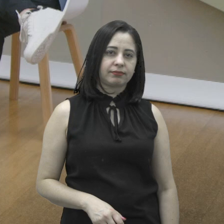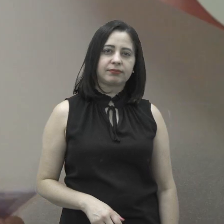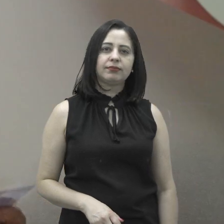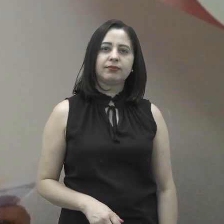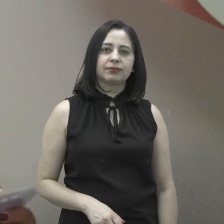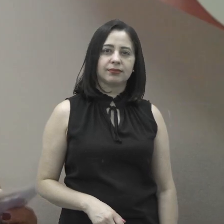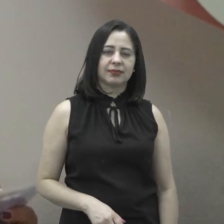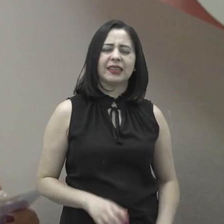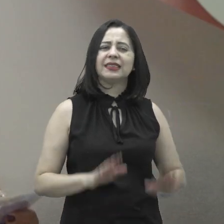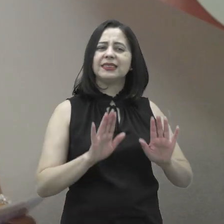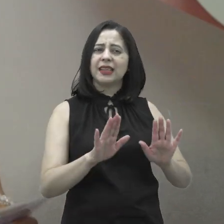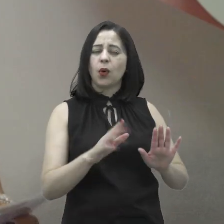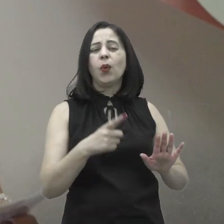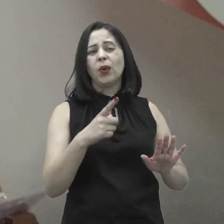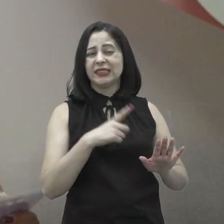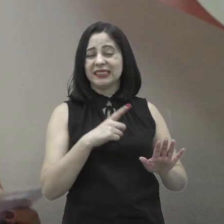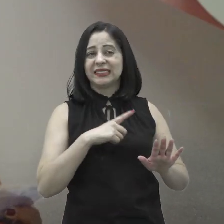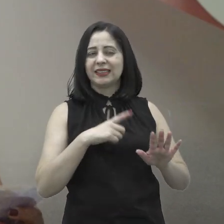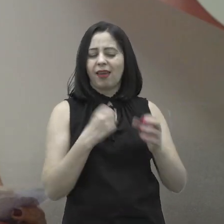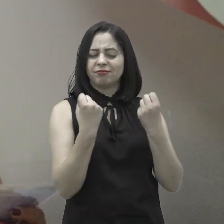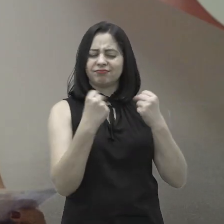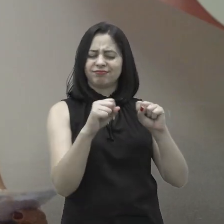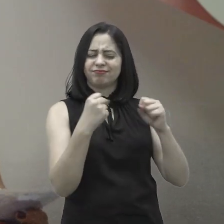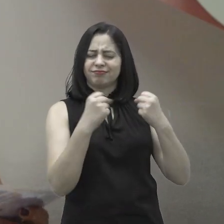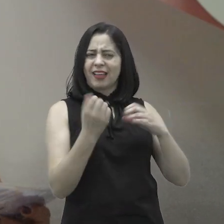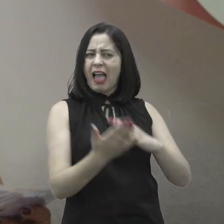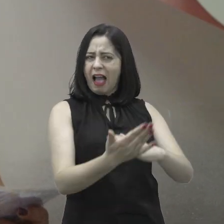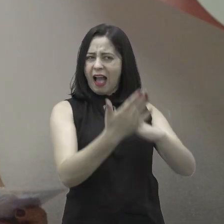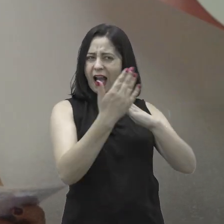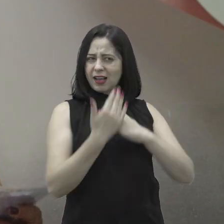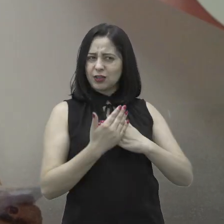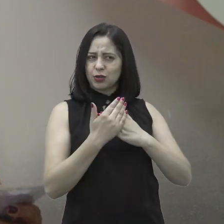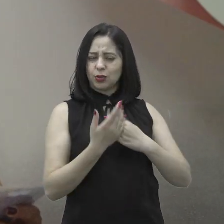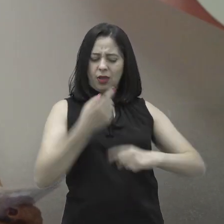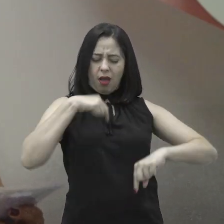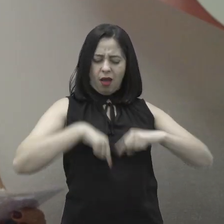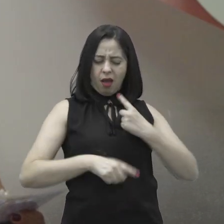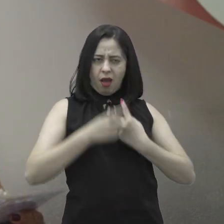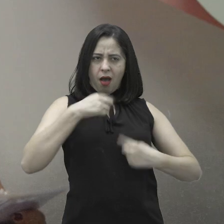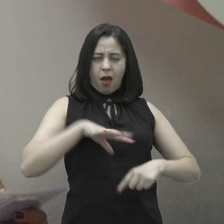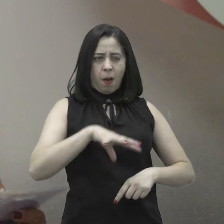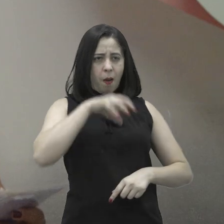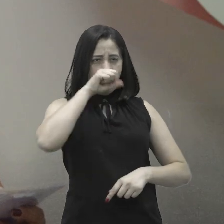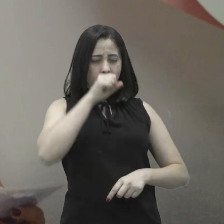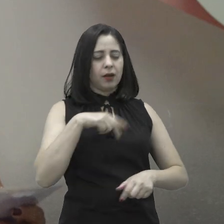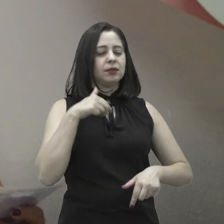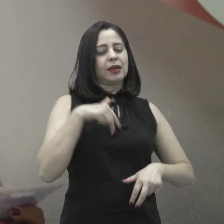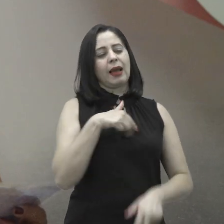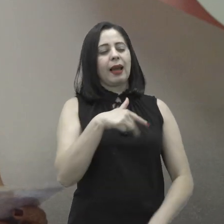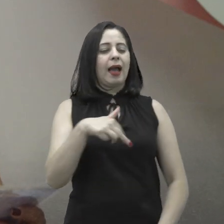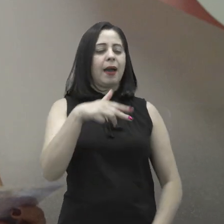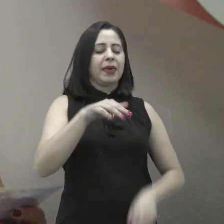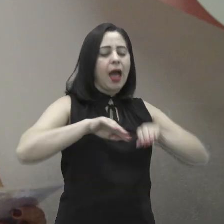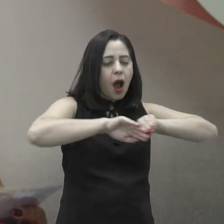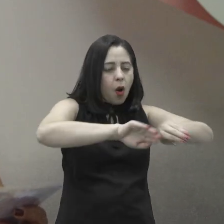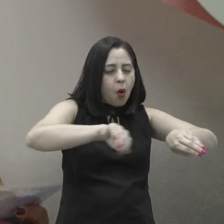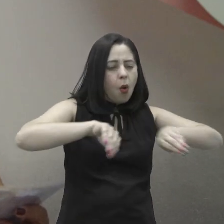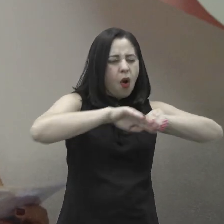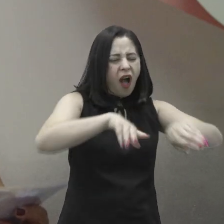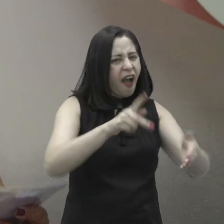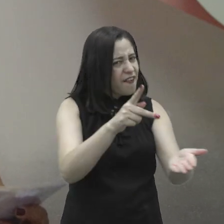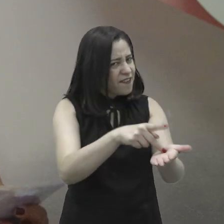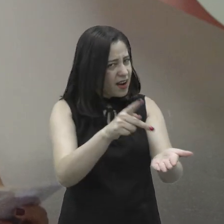ouve falar de algumas atividades físicas que são amigas da saúde respiratória, né? Caminhada, natação. E aí junto vem